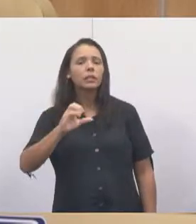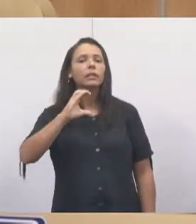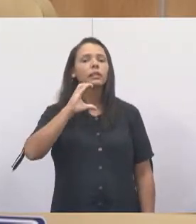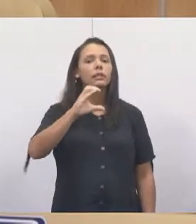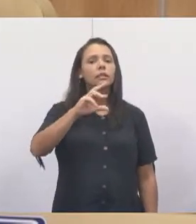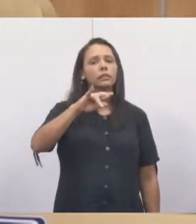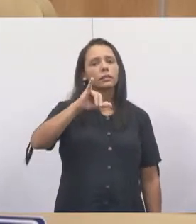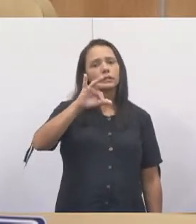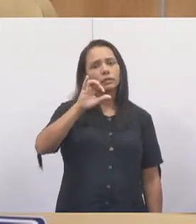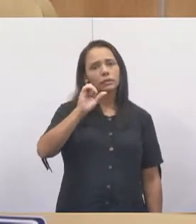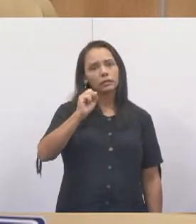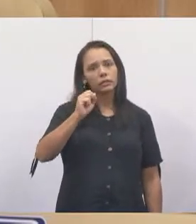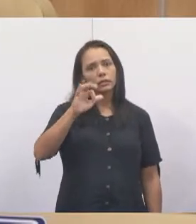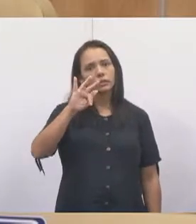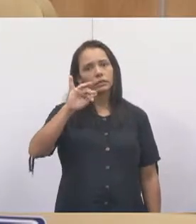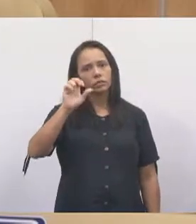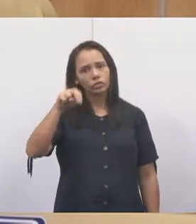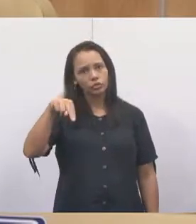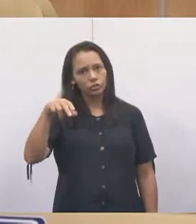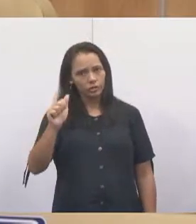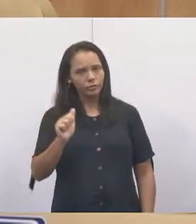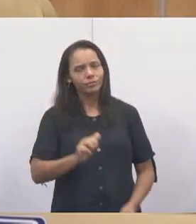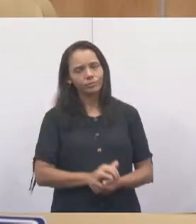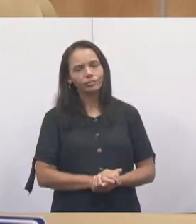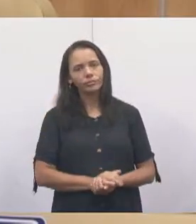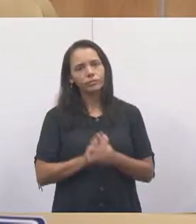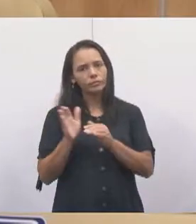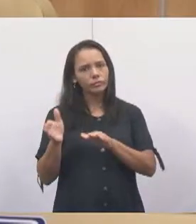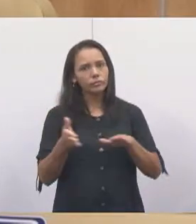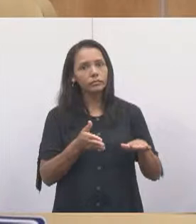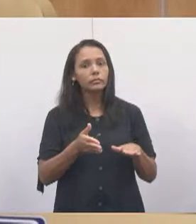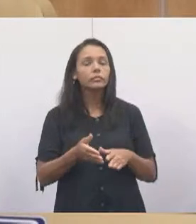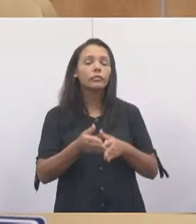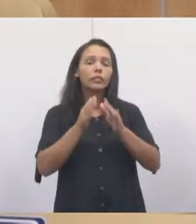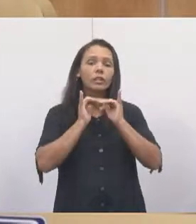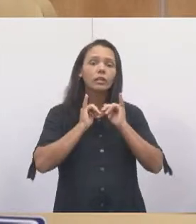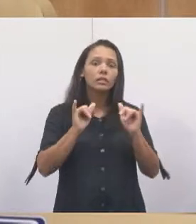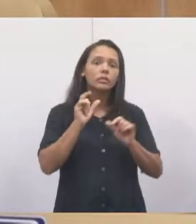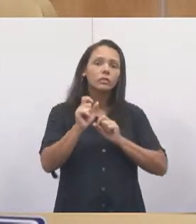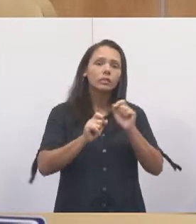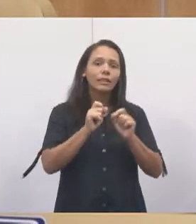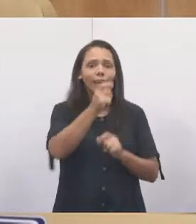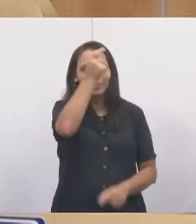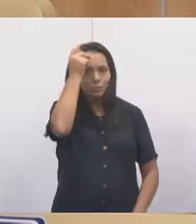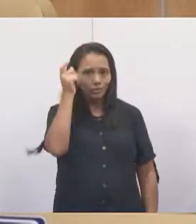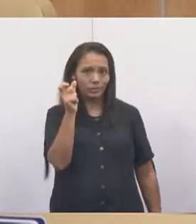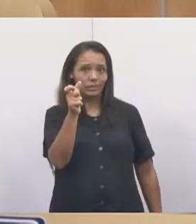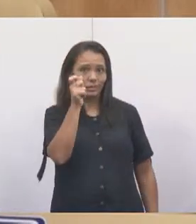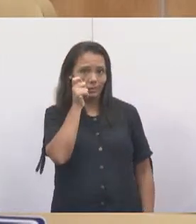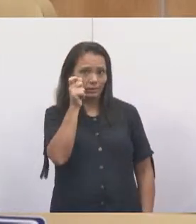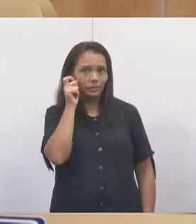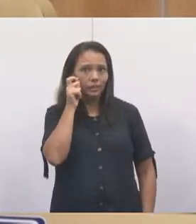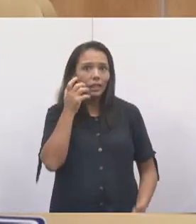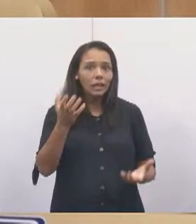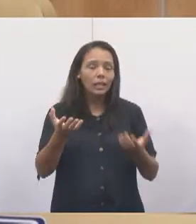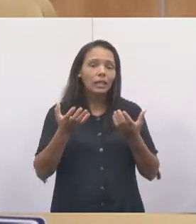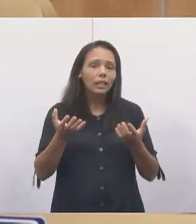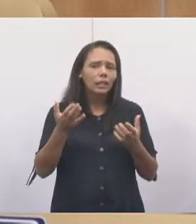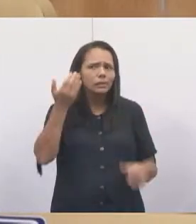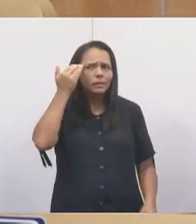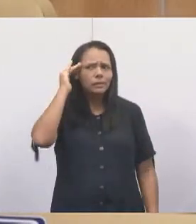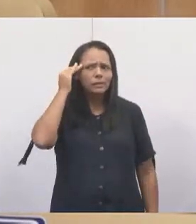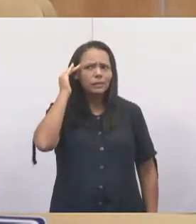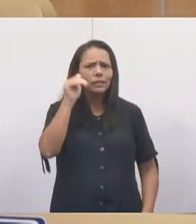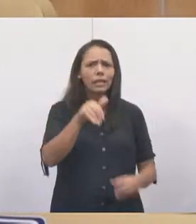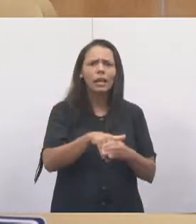seguinte, que as pessoas que estão nos acompanhando, elas querem saber como que vai funcionar a eleição.